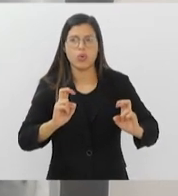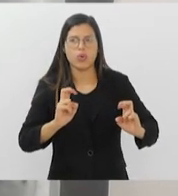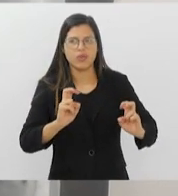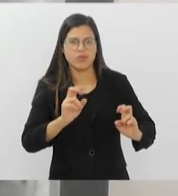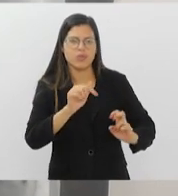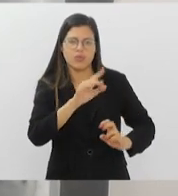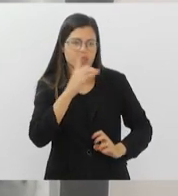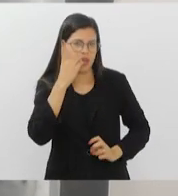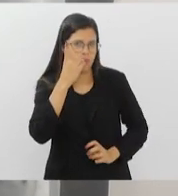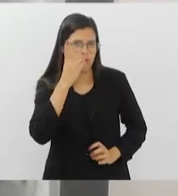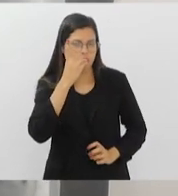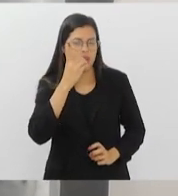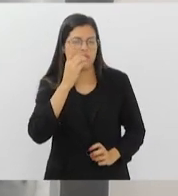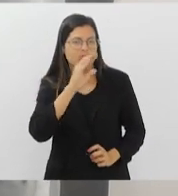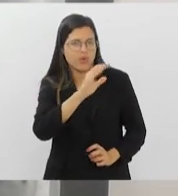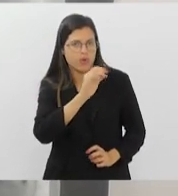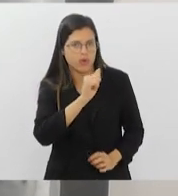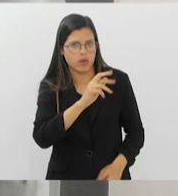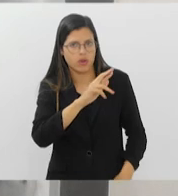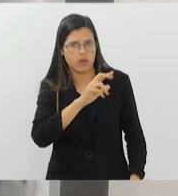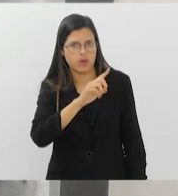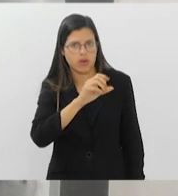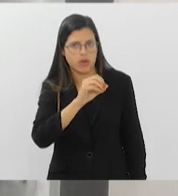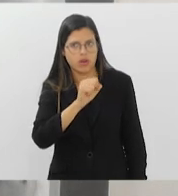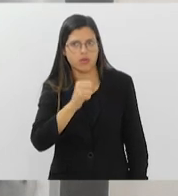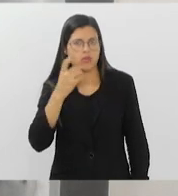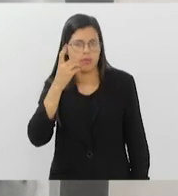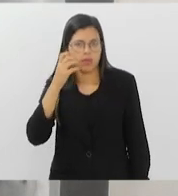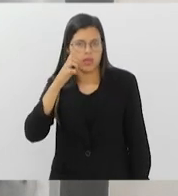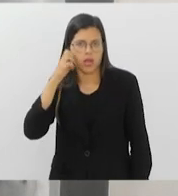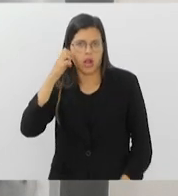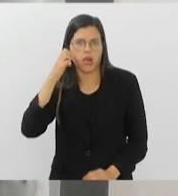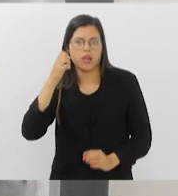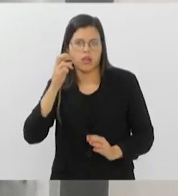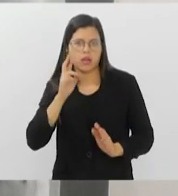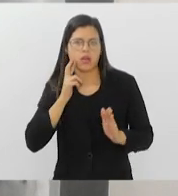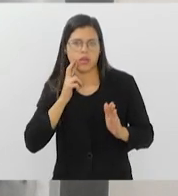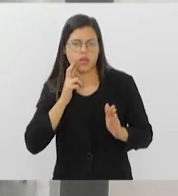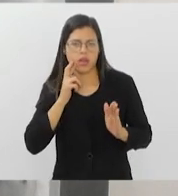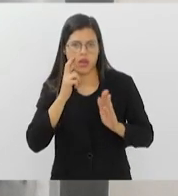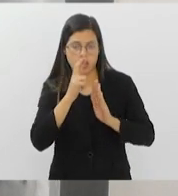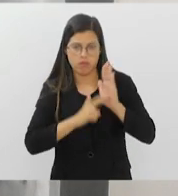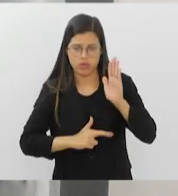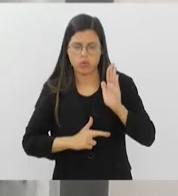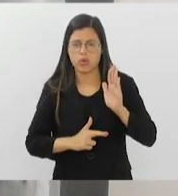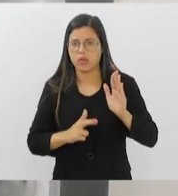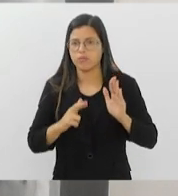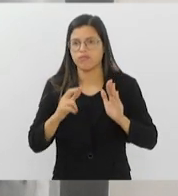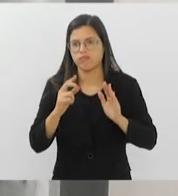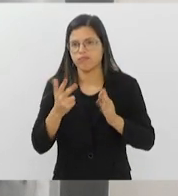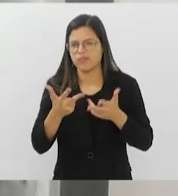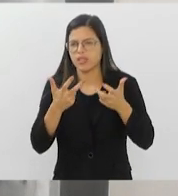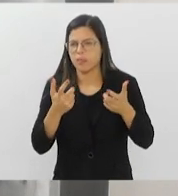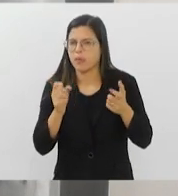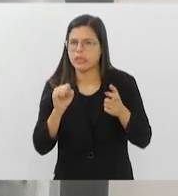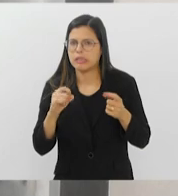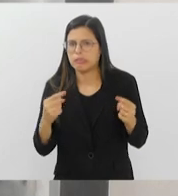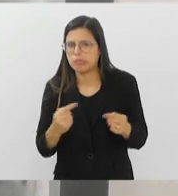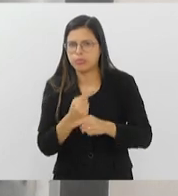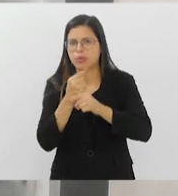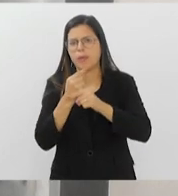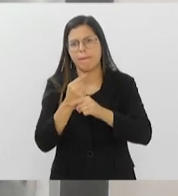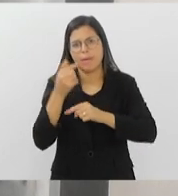Mink, que possa, e a deputada Élica, obviamente, relatora, que possam ver se há algum conflito para que a gente não chegue lá no